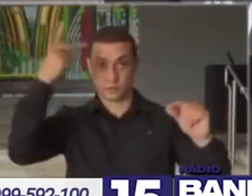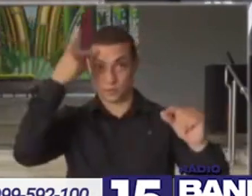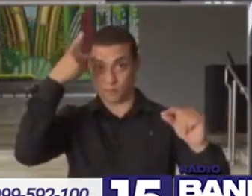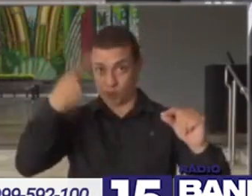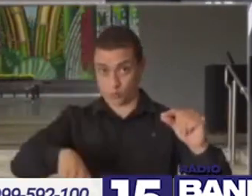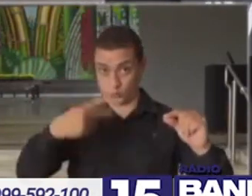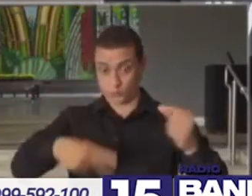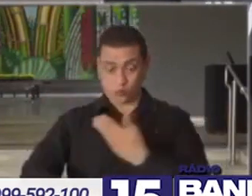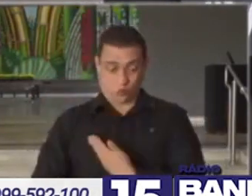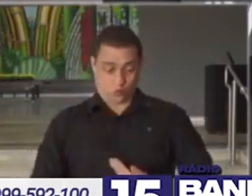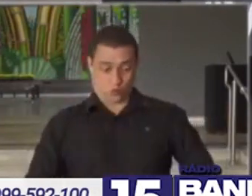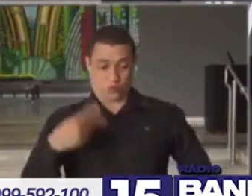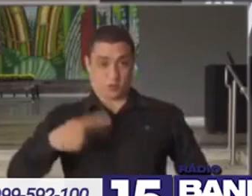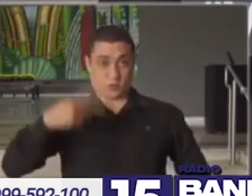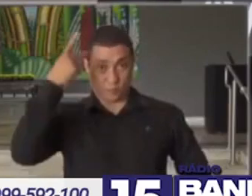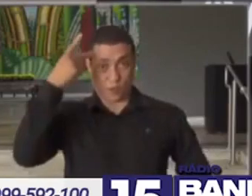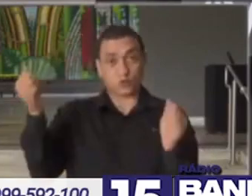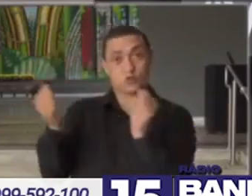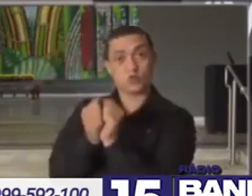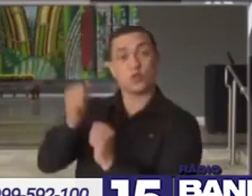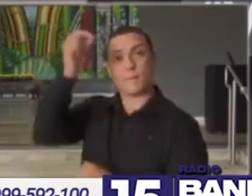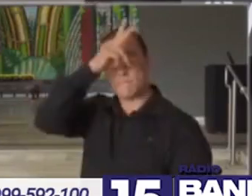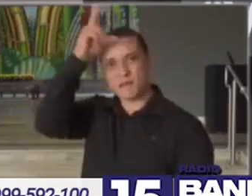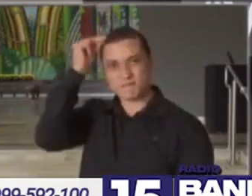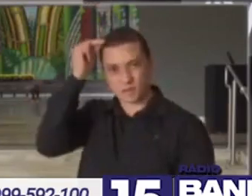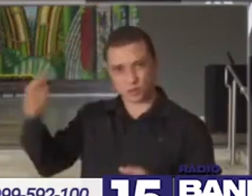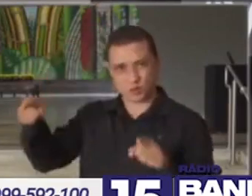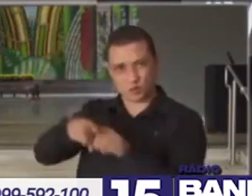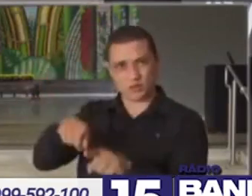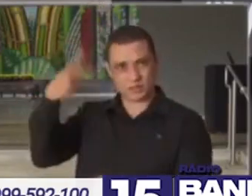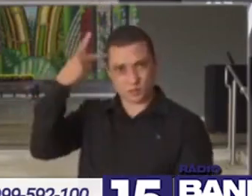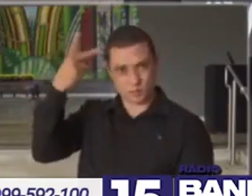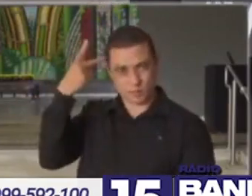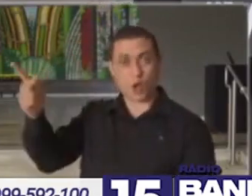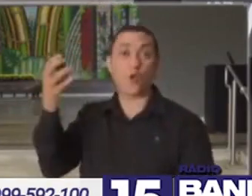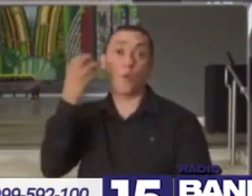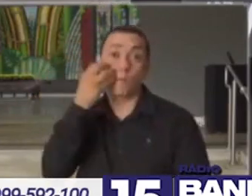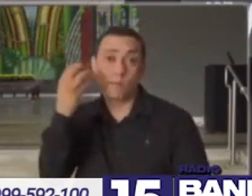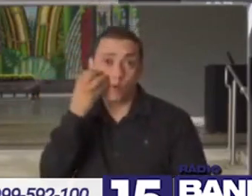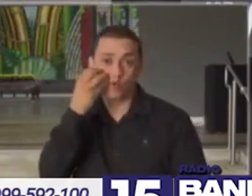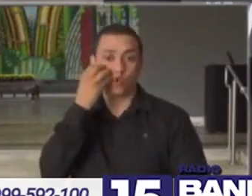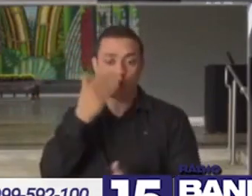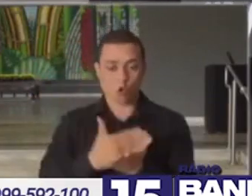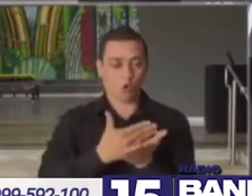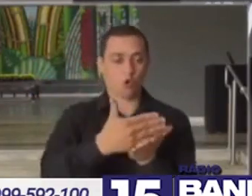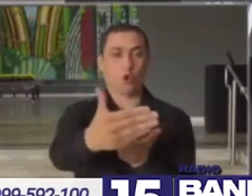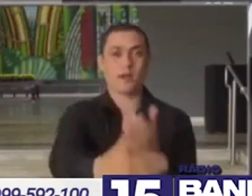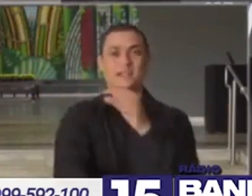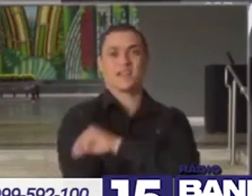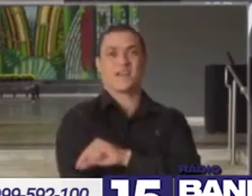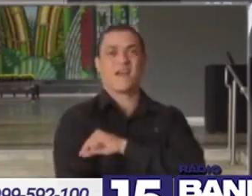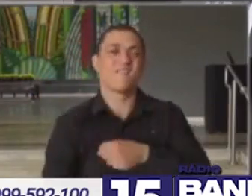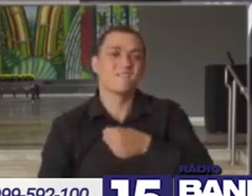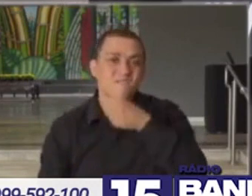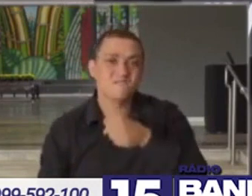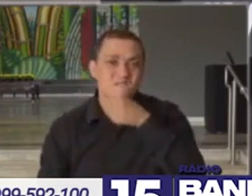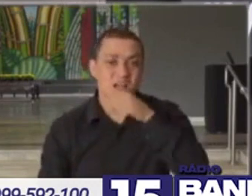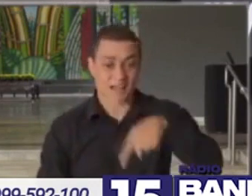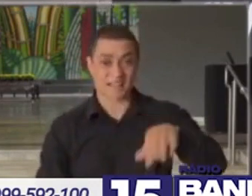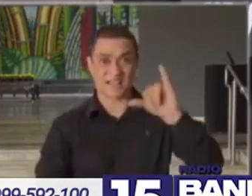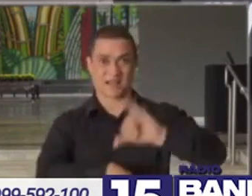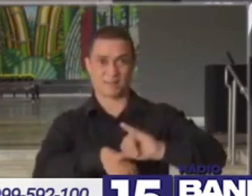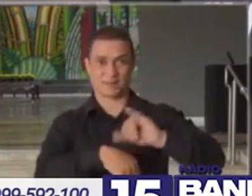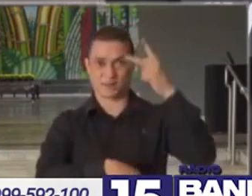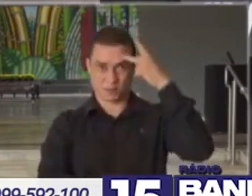são do Butantan. Segunda boa notícia é a vacinação dos idosos na capital de São Paulo e no